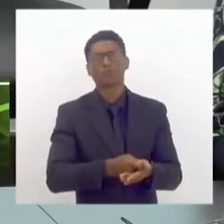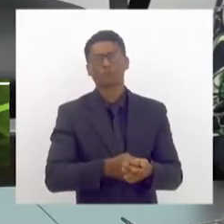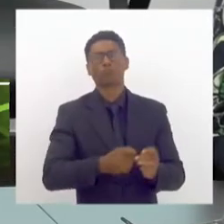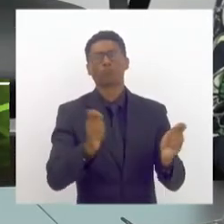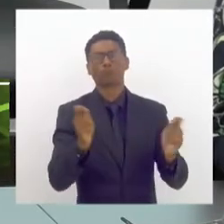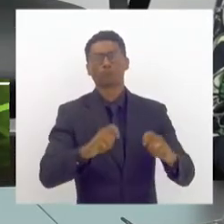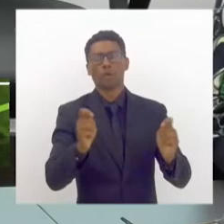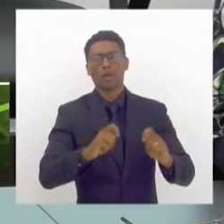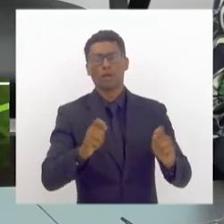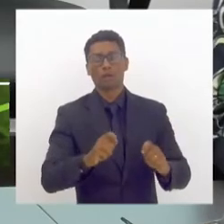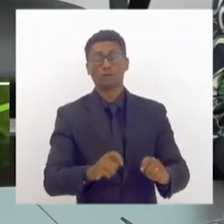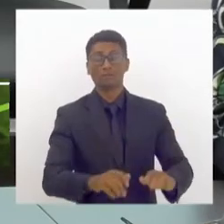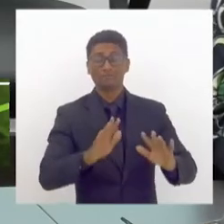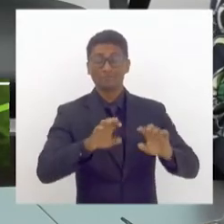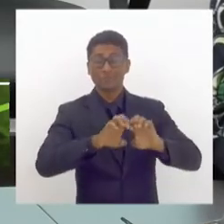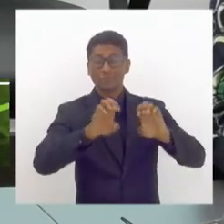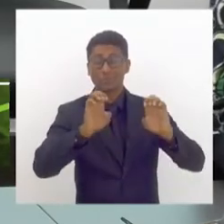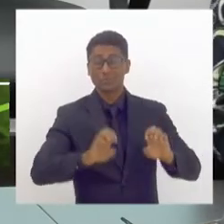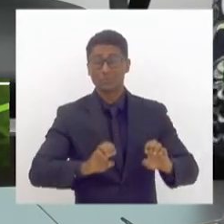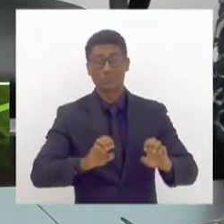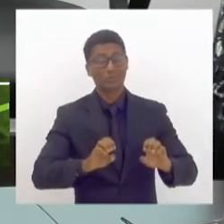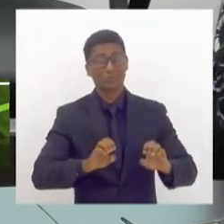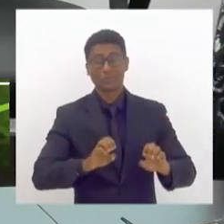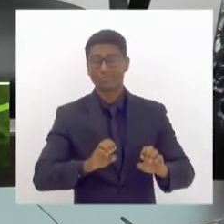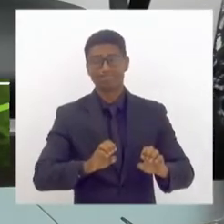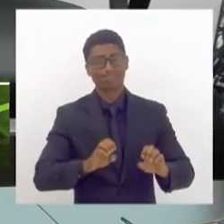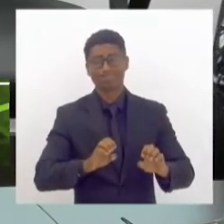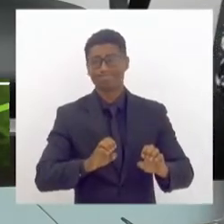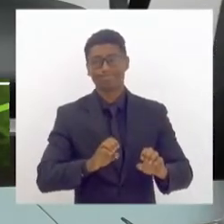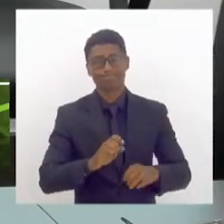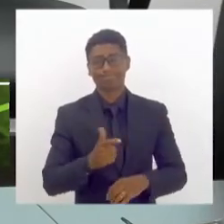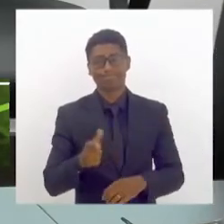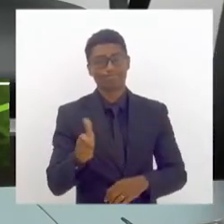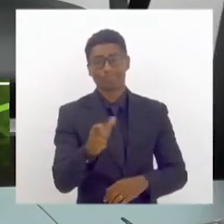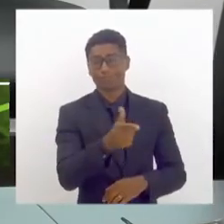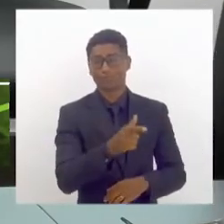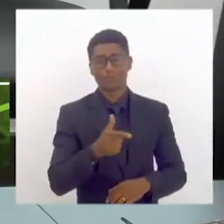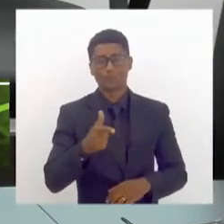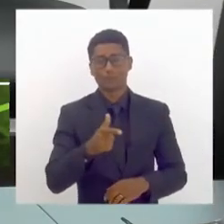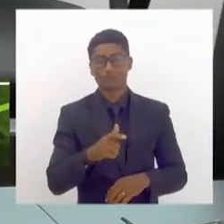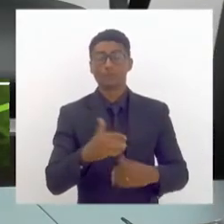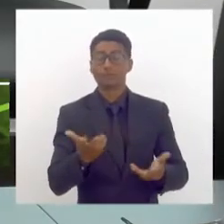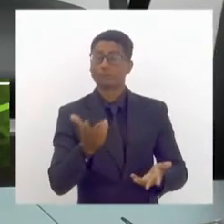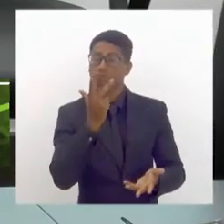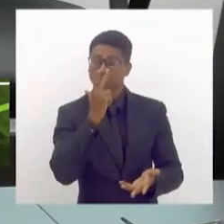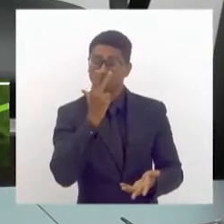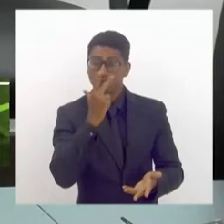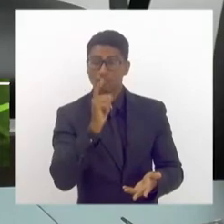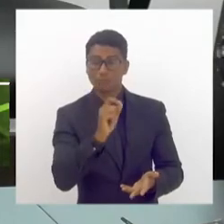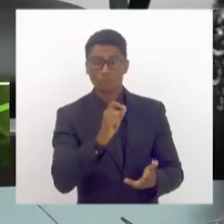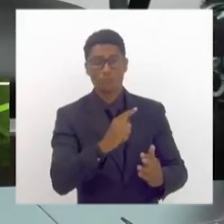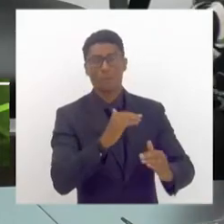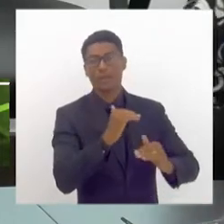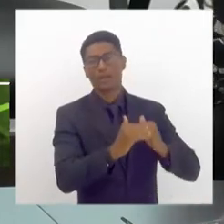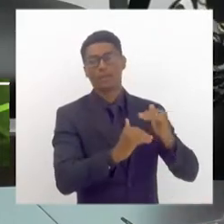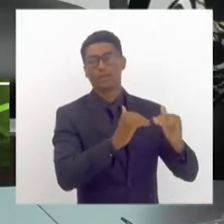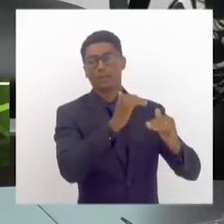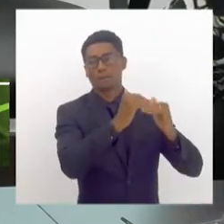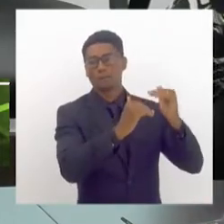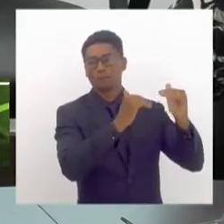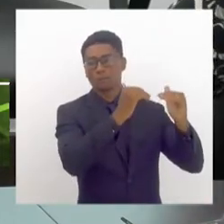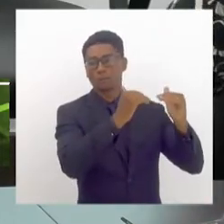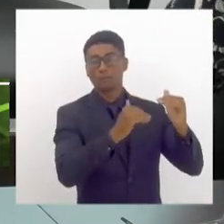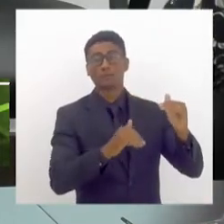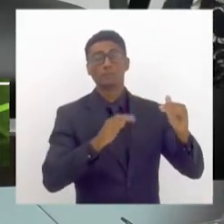de infraestrutura não acompanhou. Então, na prática, houve um crescimento do ponto de vista ideal e